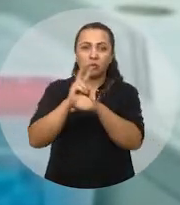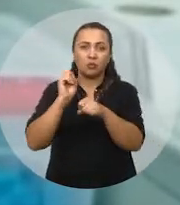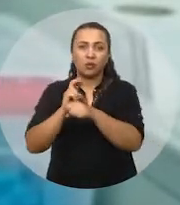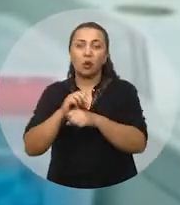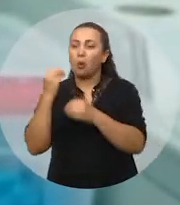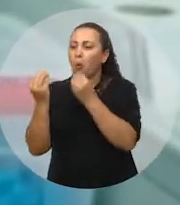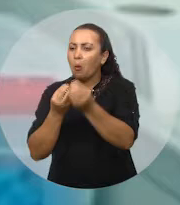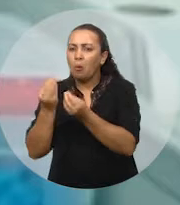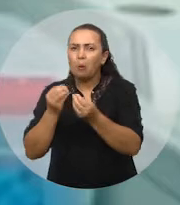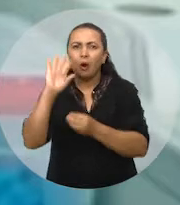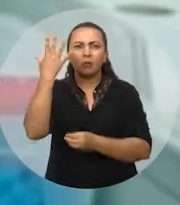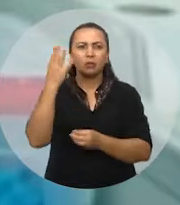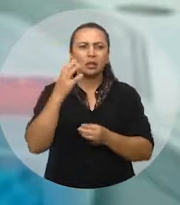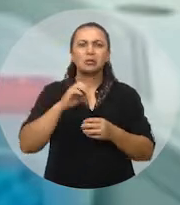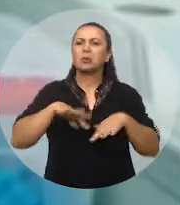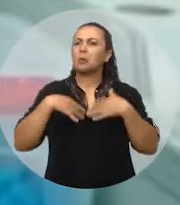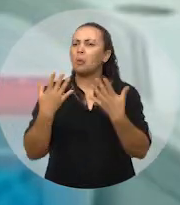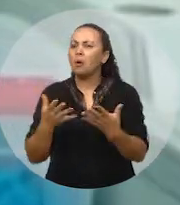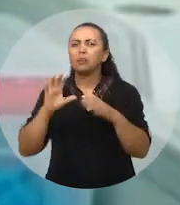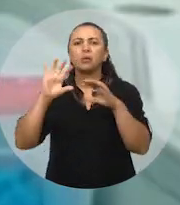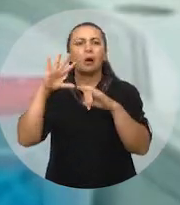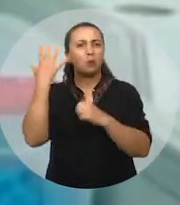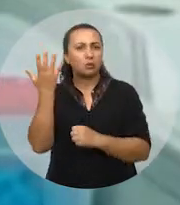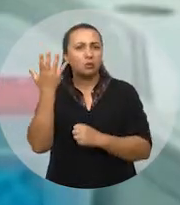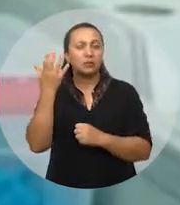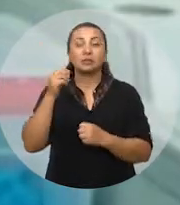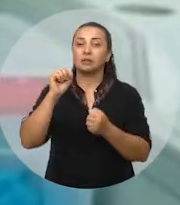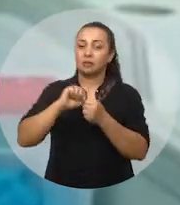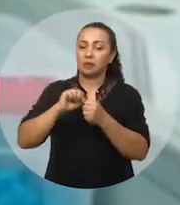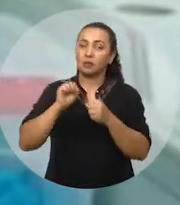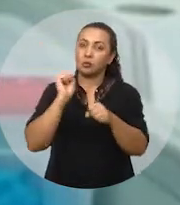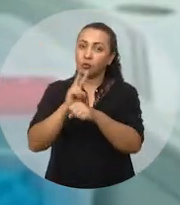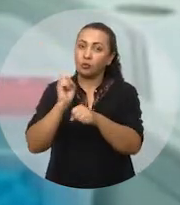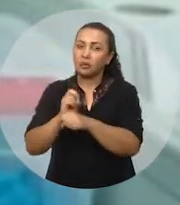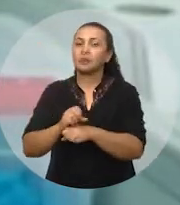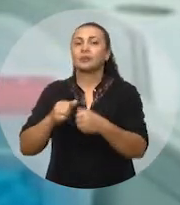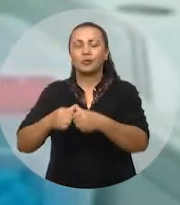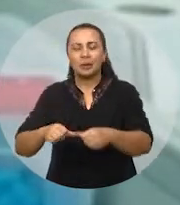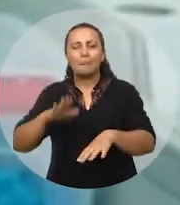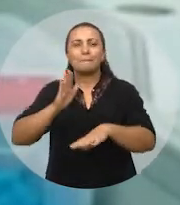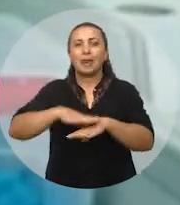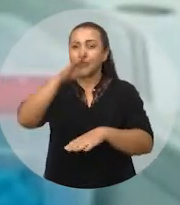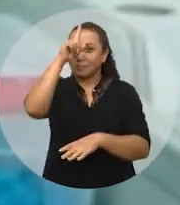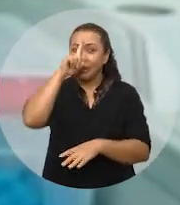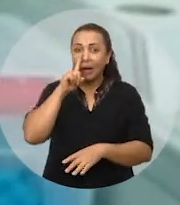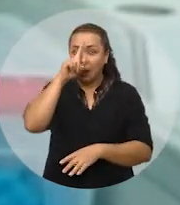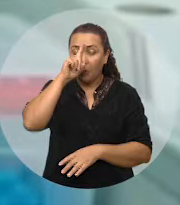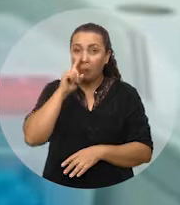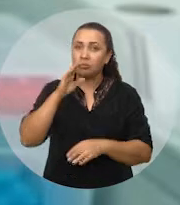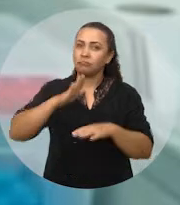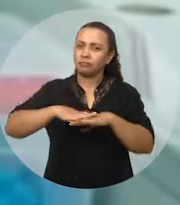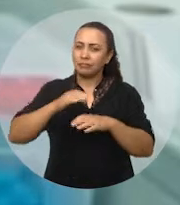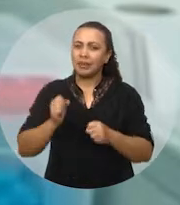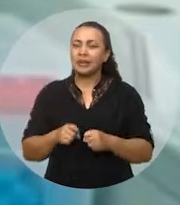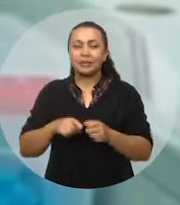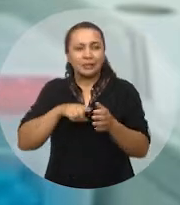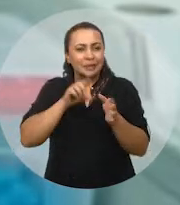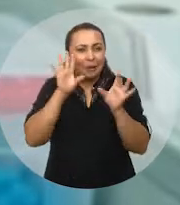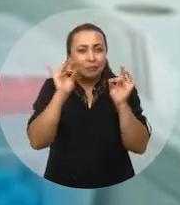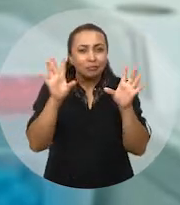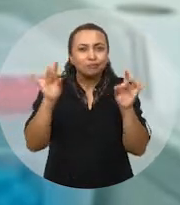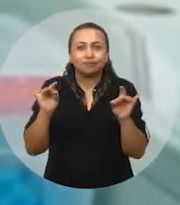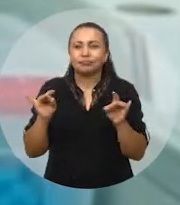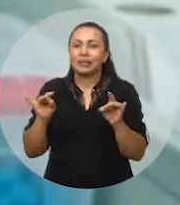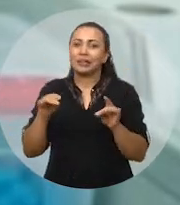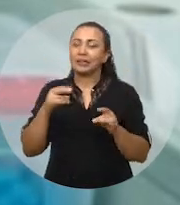que frequência elas acontecem, isso pode fazer com que o vírus torne-se mais letal, mais contagioso, que o vírus passe a